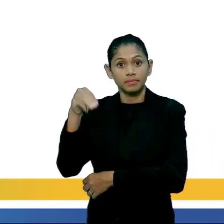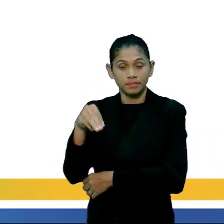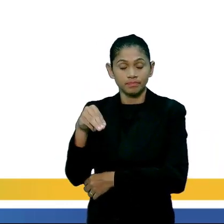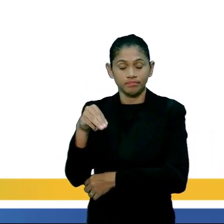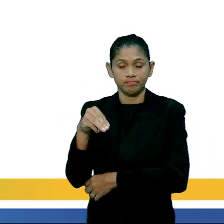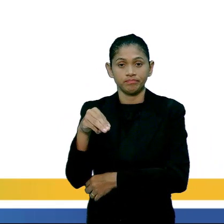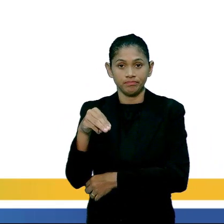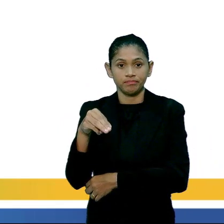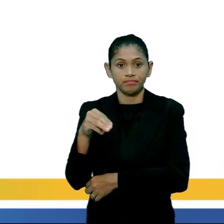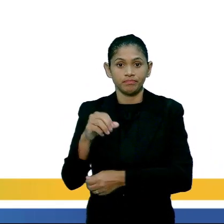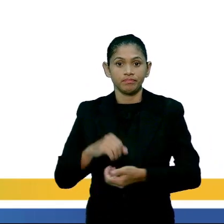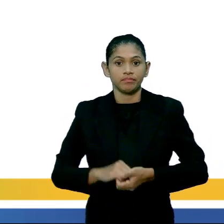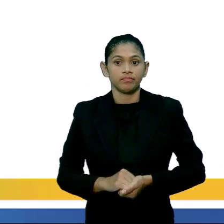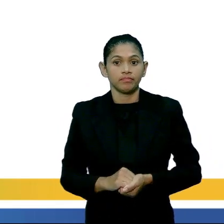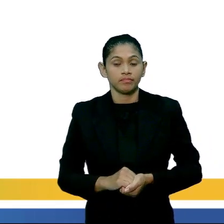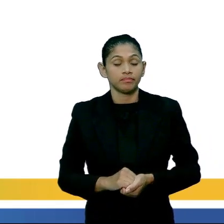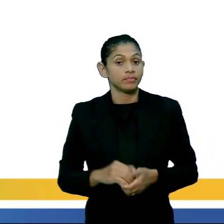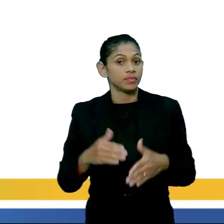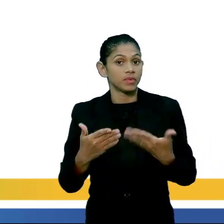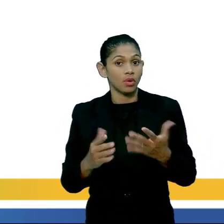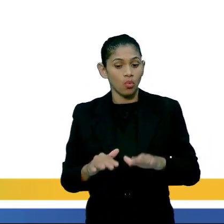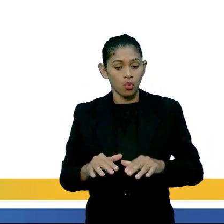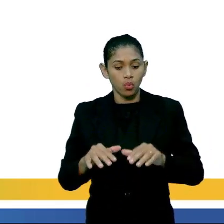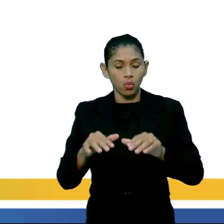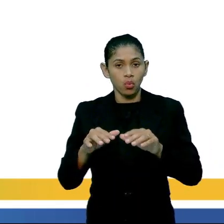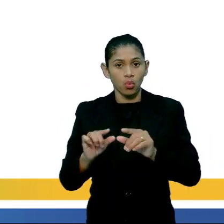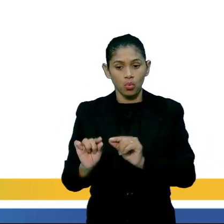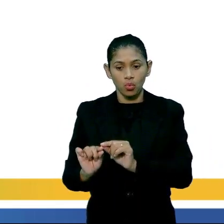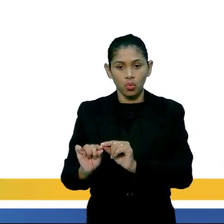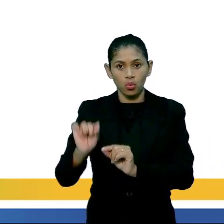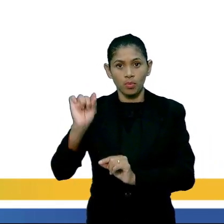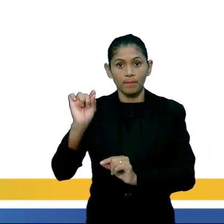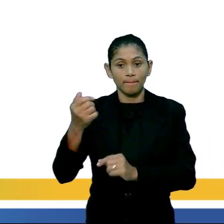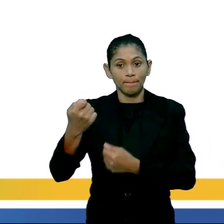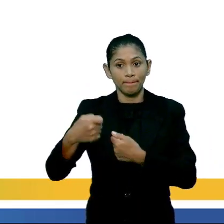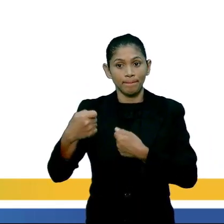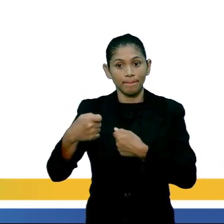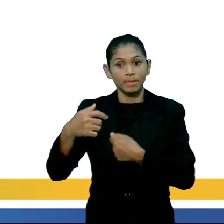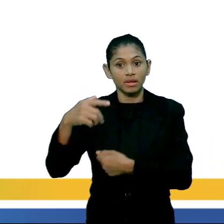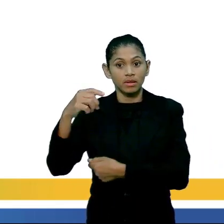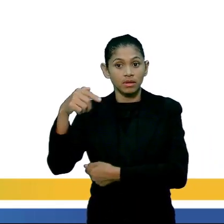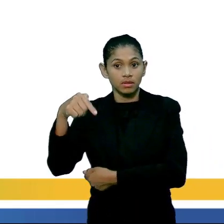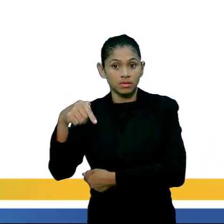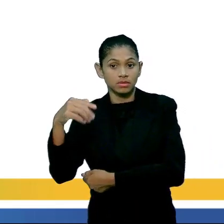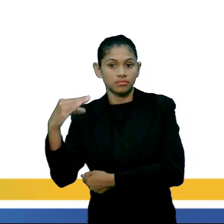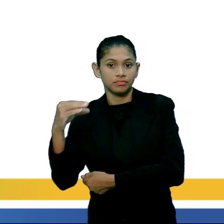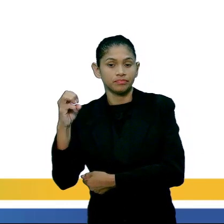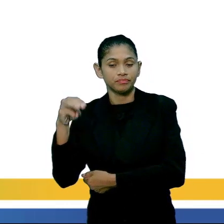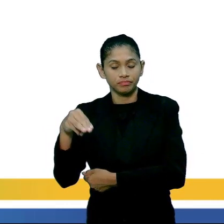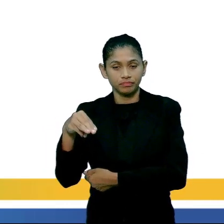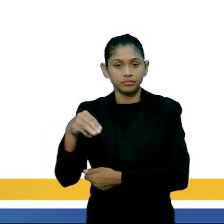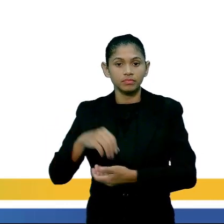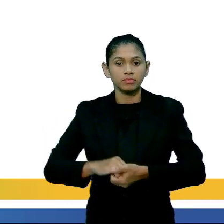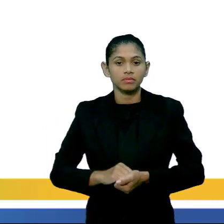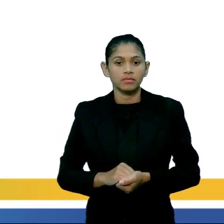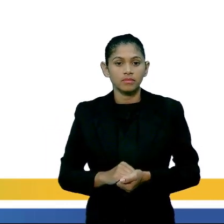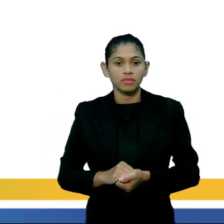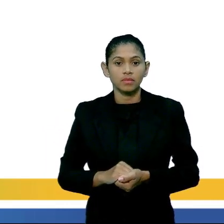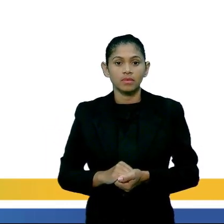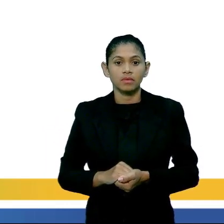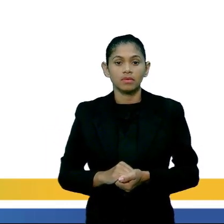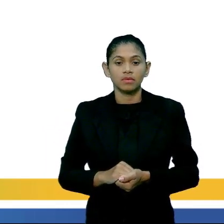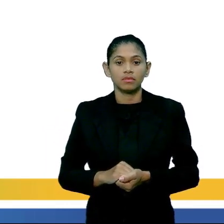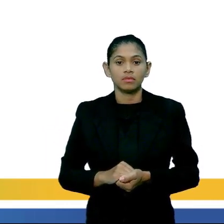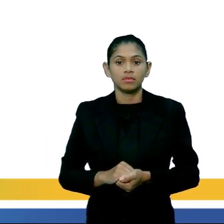tem que ser de 7 centímetros. Então, corresponde a um prisma de base 3 centímetros por